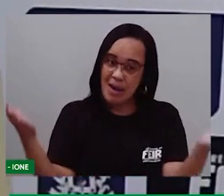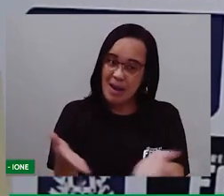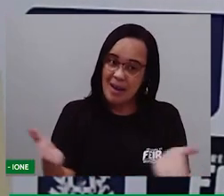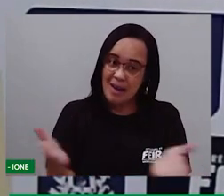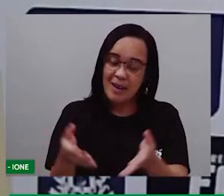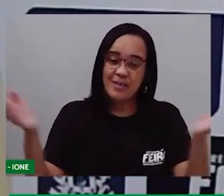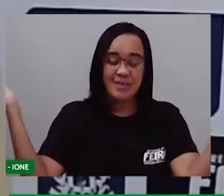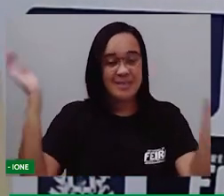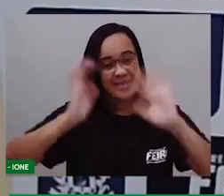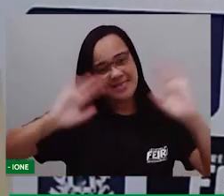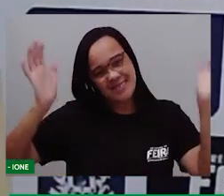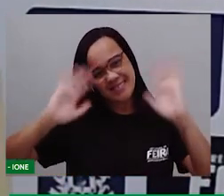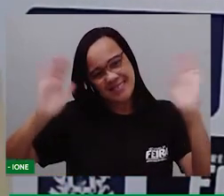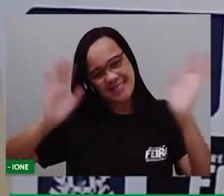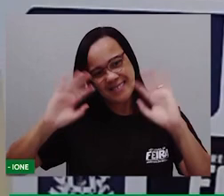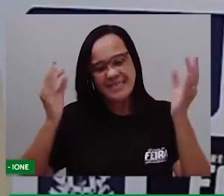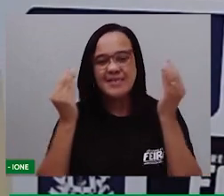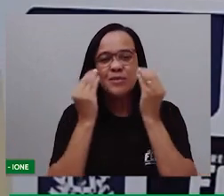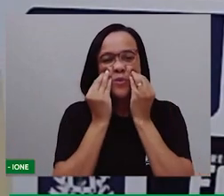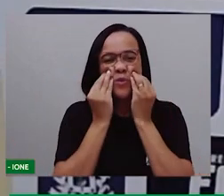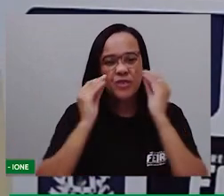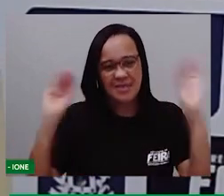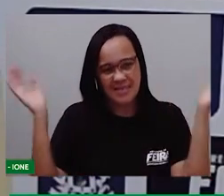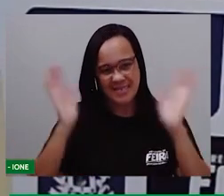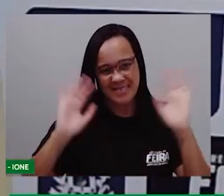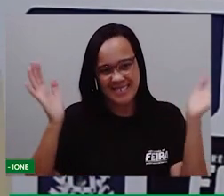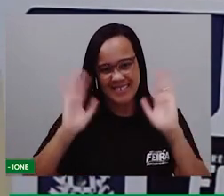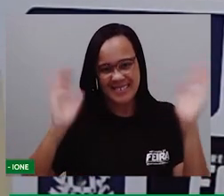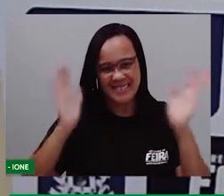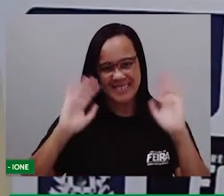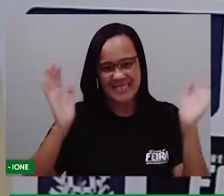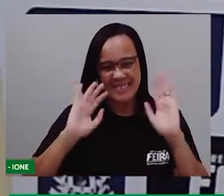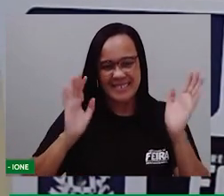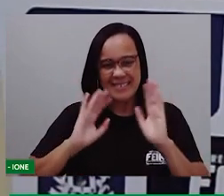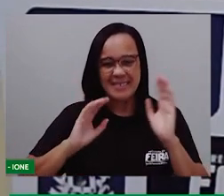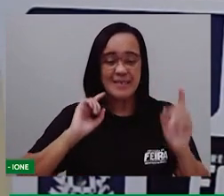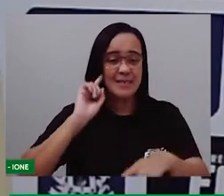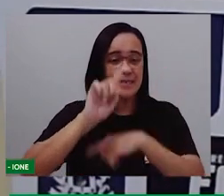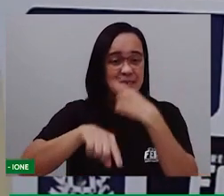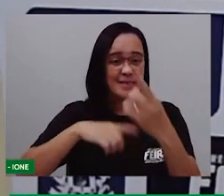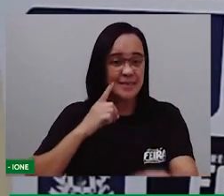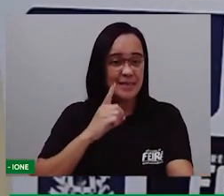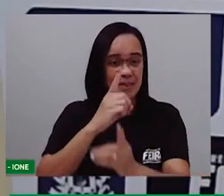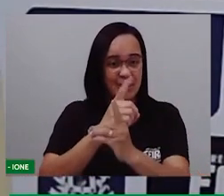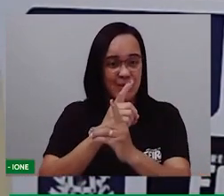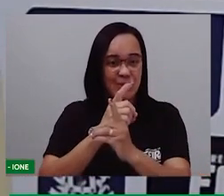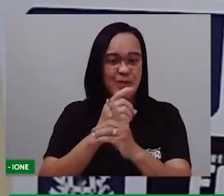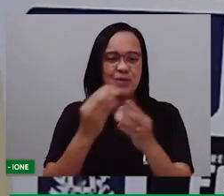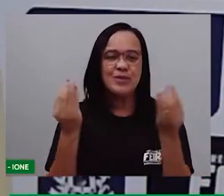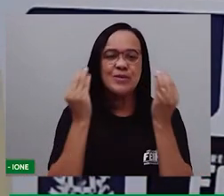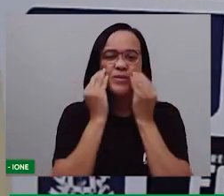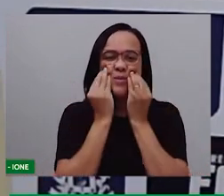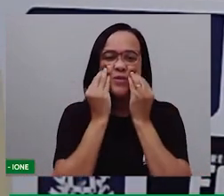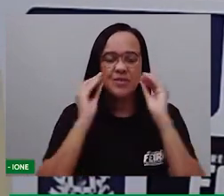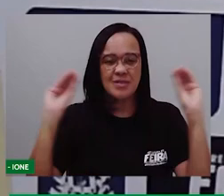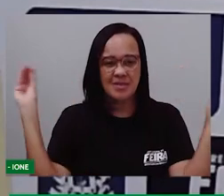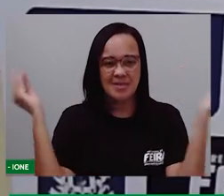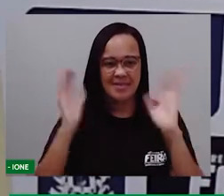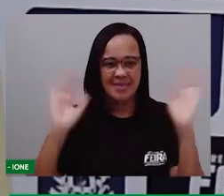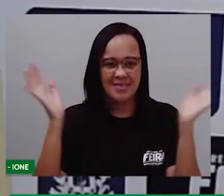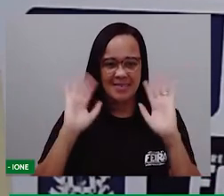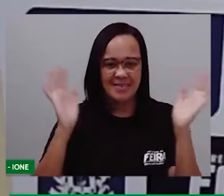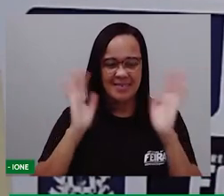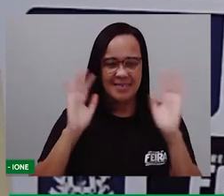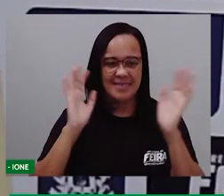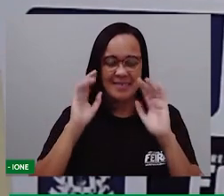e agora a gente vai se despedindo tá mais ou menos e nos vemos no próximo conto um